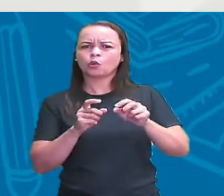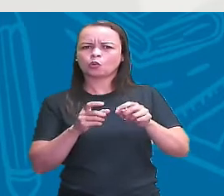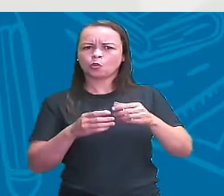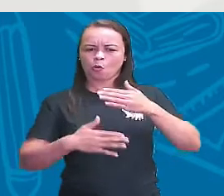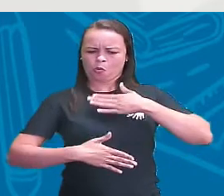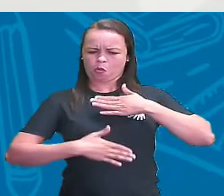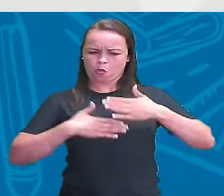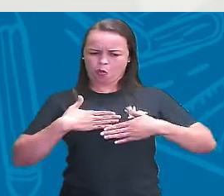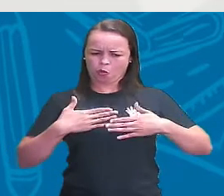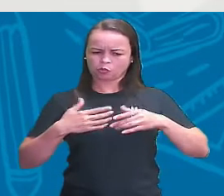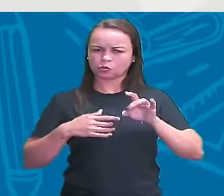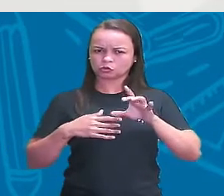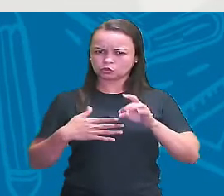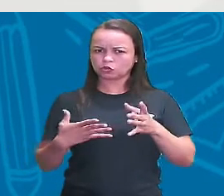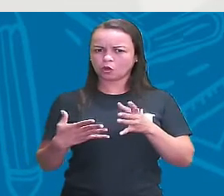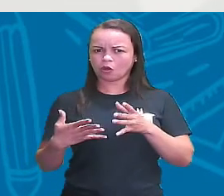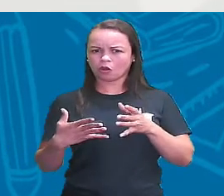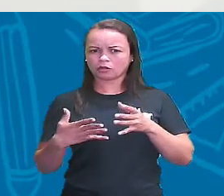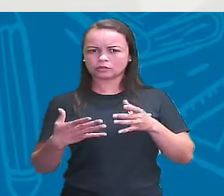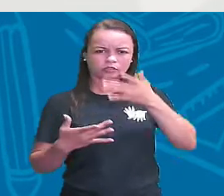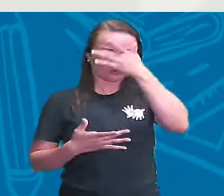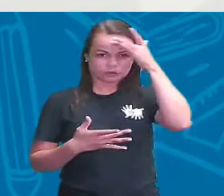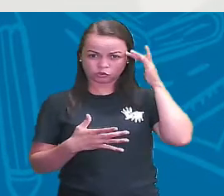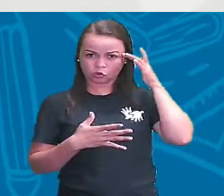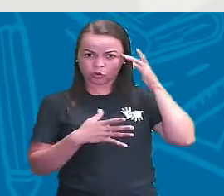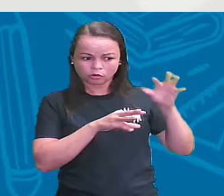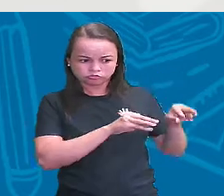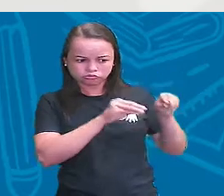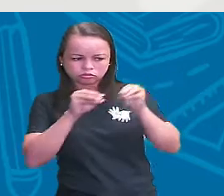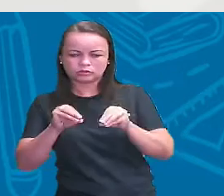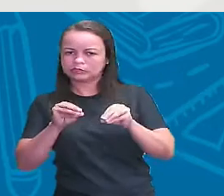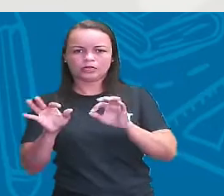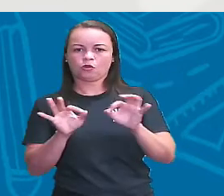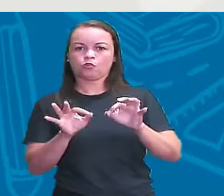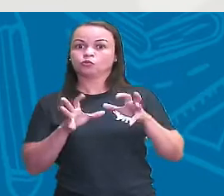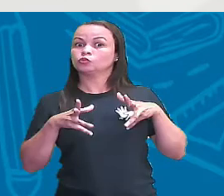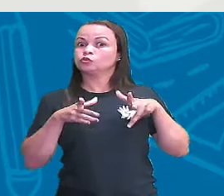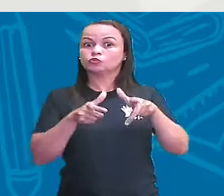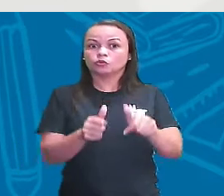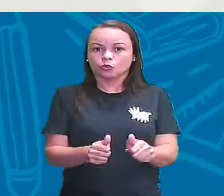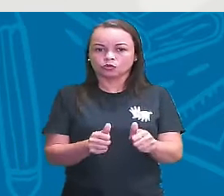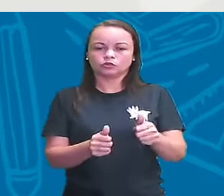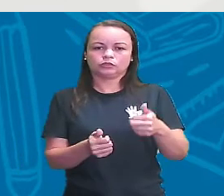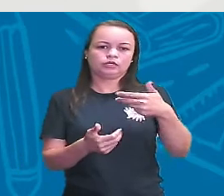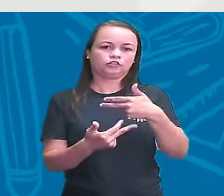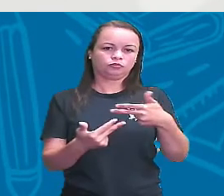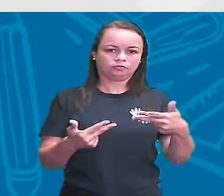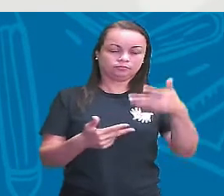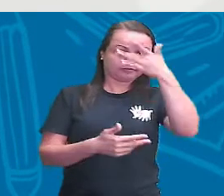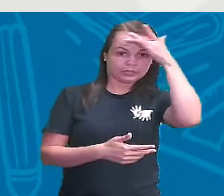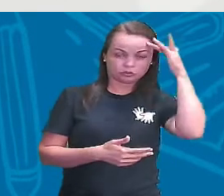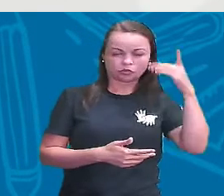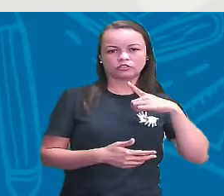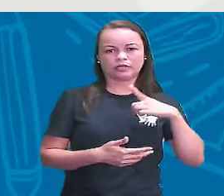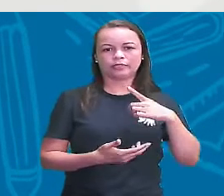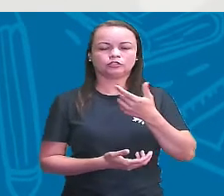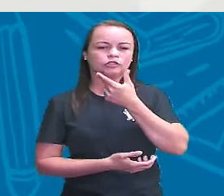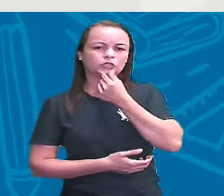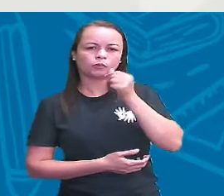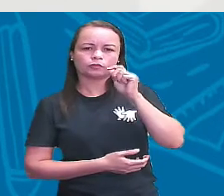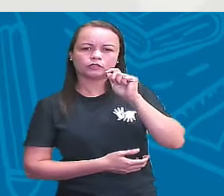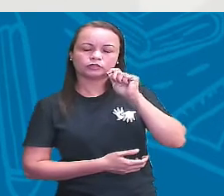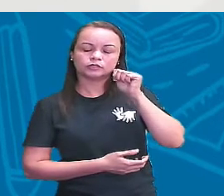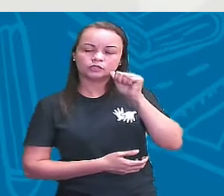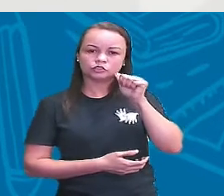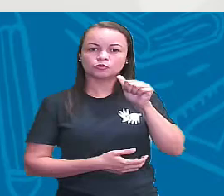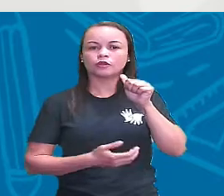dessas pessoas, mas a carga cultural que essas pessoas possuem, né? E aí essas pessoas, esses negros e essas negras que são trazidos